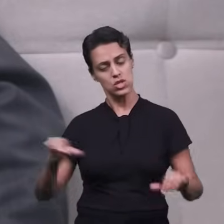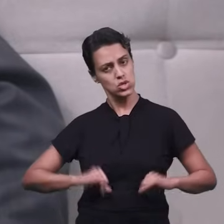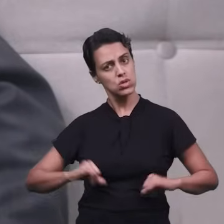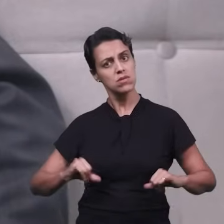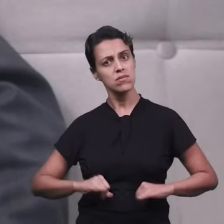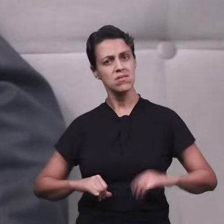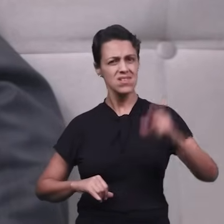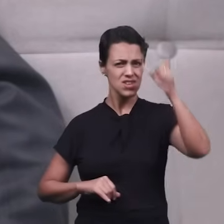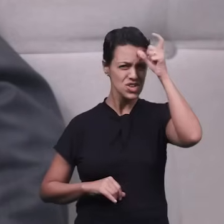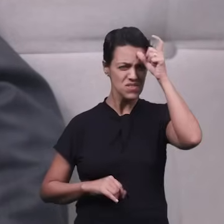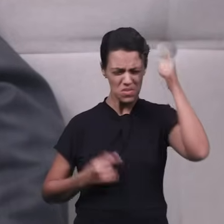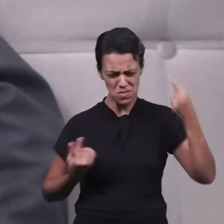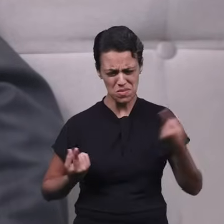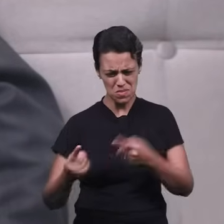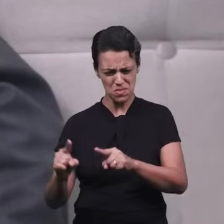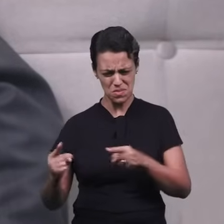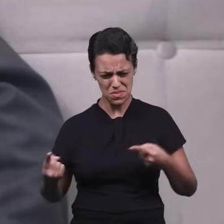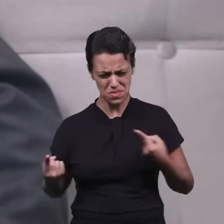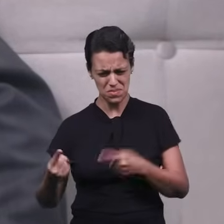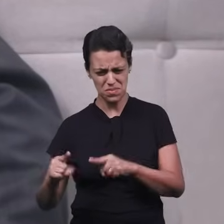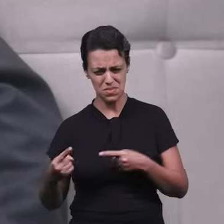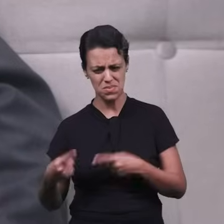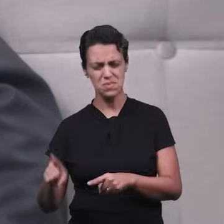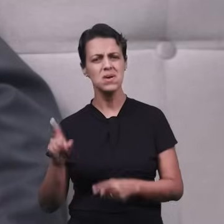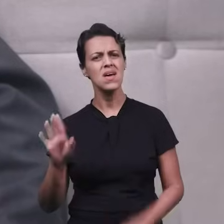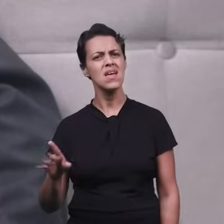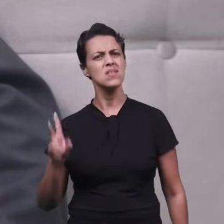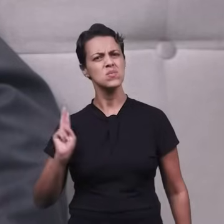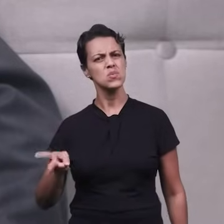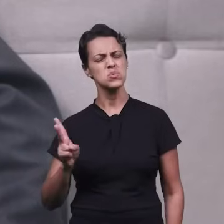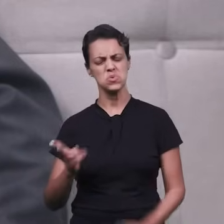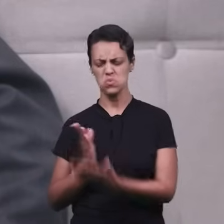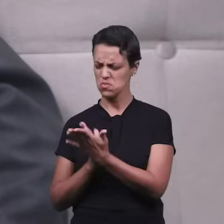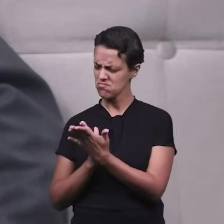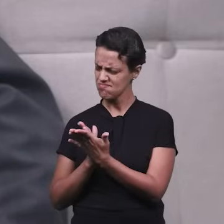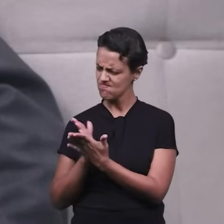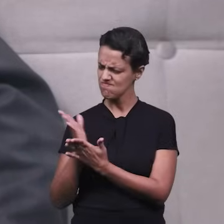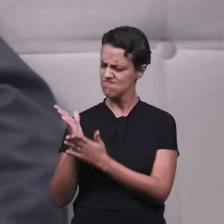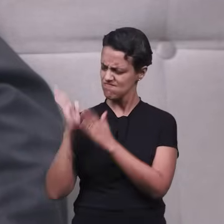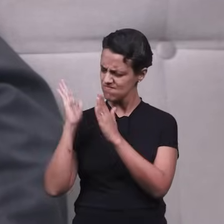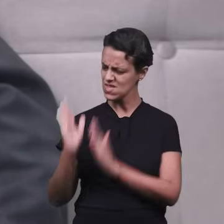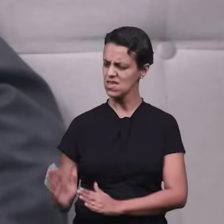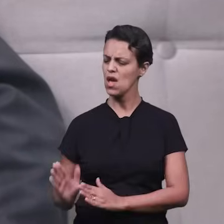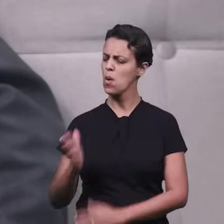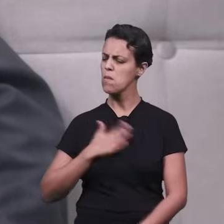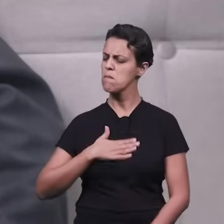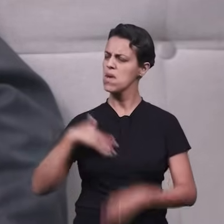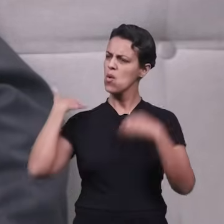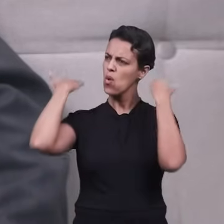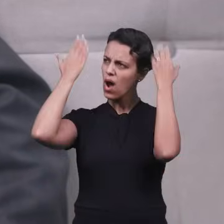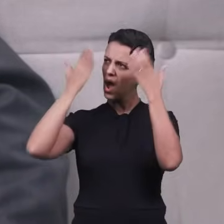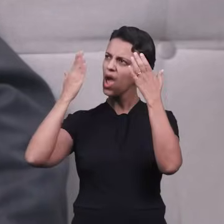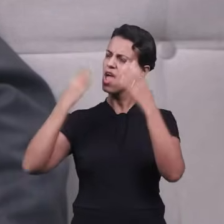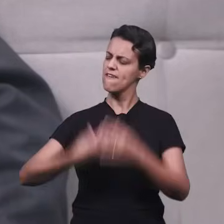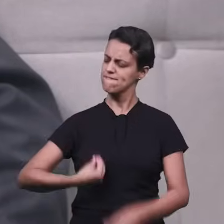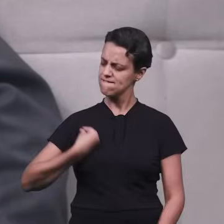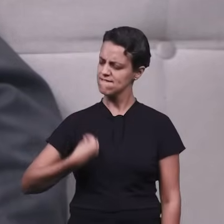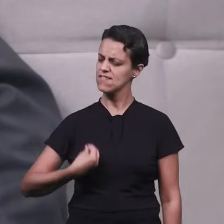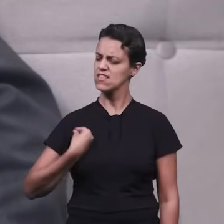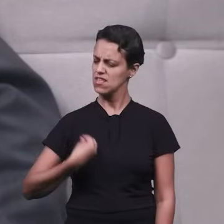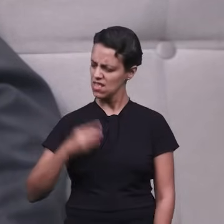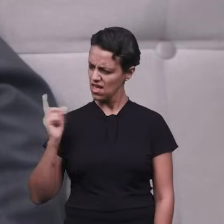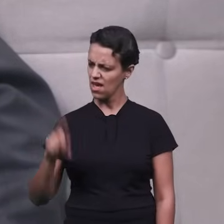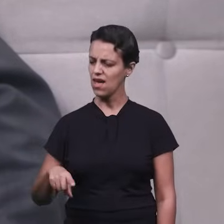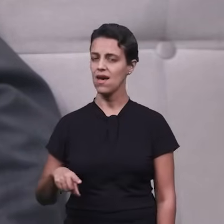Ele teve que... O adversário que blasfemasse contra Deus, mas ele manteve firme no projeto. Não, meu Redentor vive.